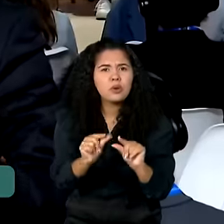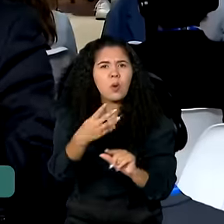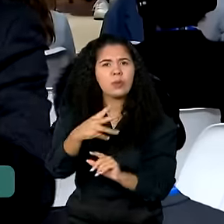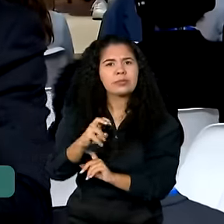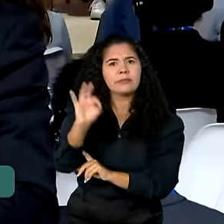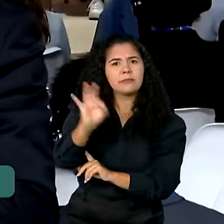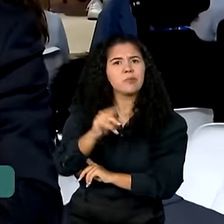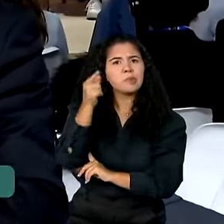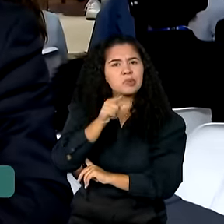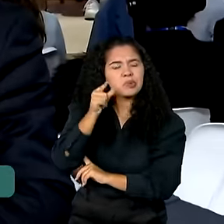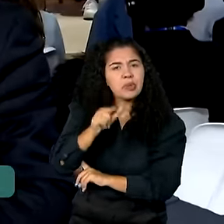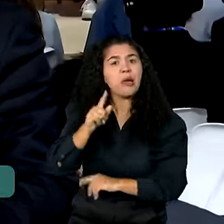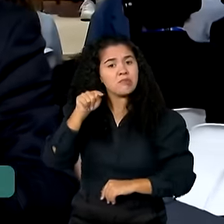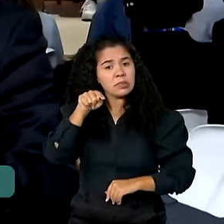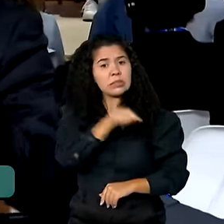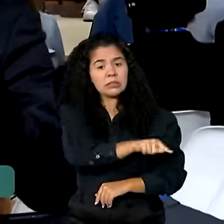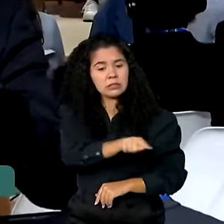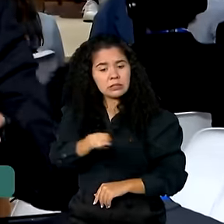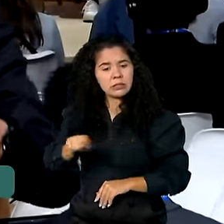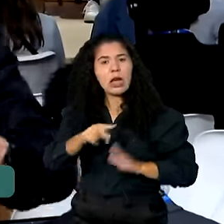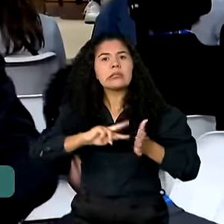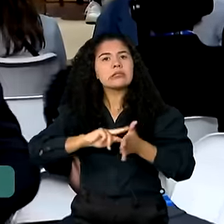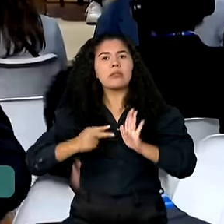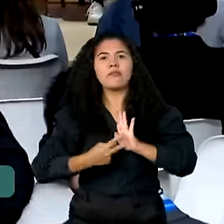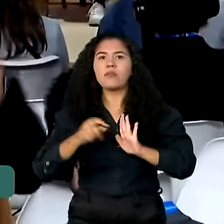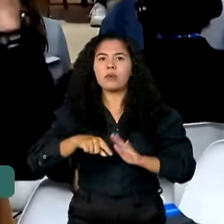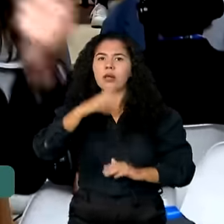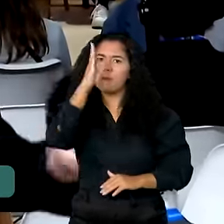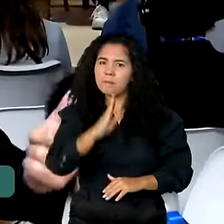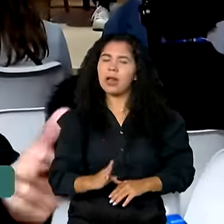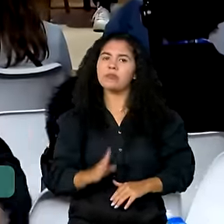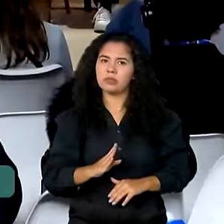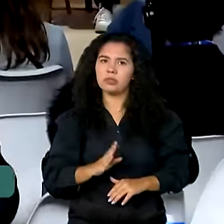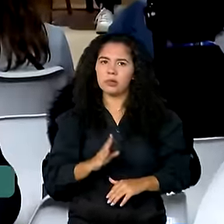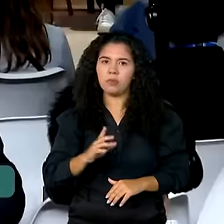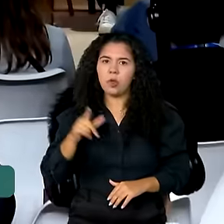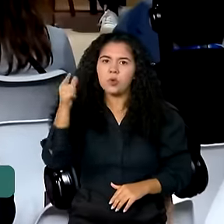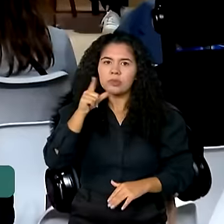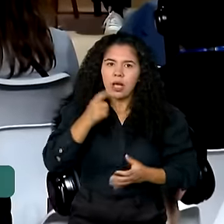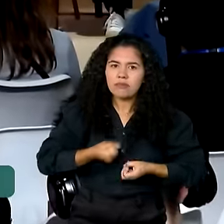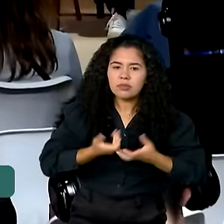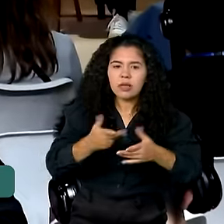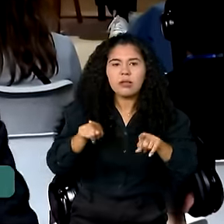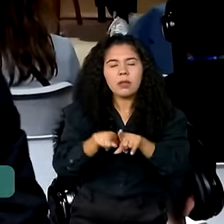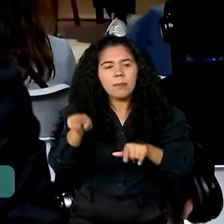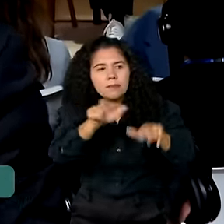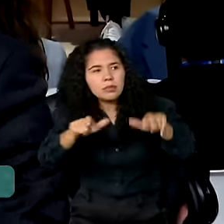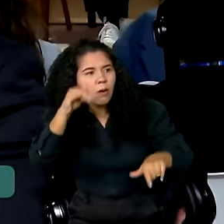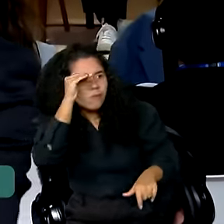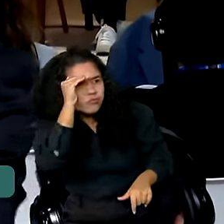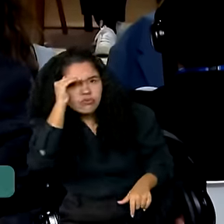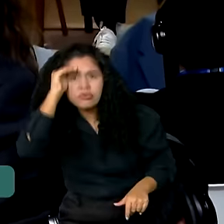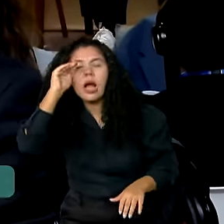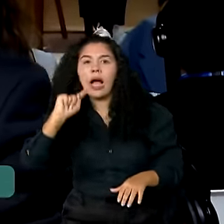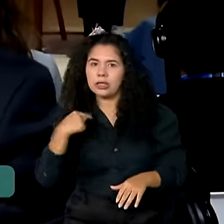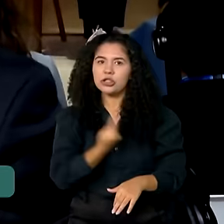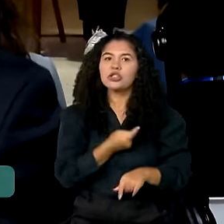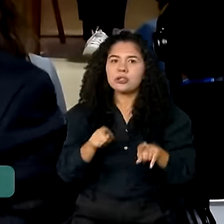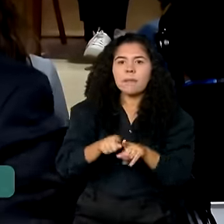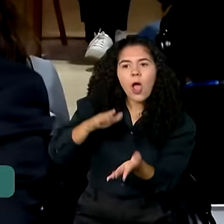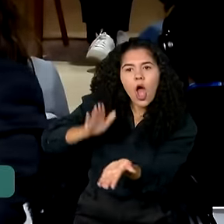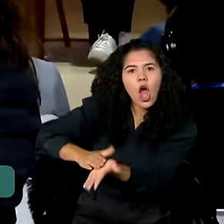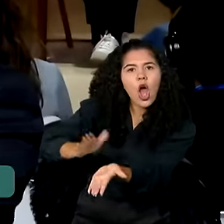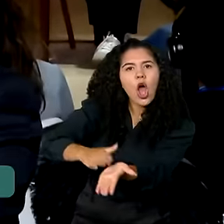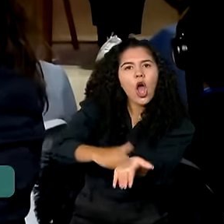dá autoridade para o Brasil de falar aqui e ser ouvido. E agora a gente também está cobrando que